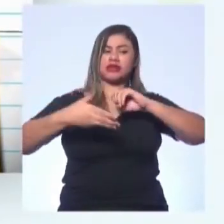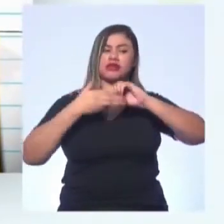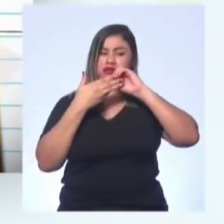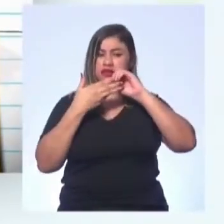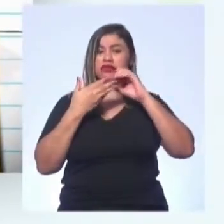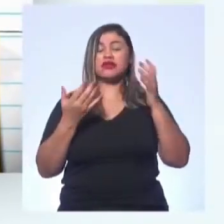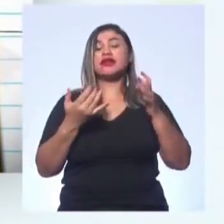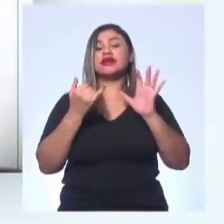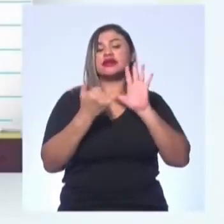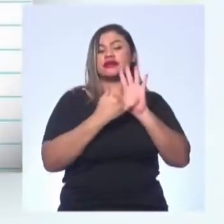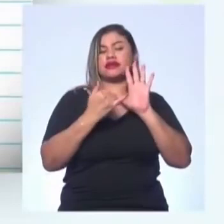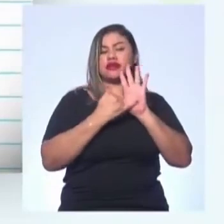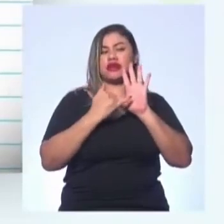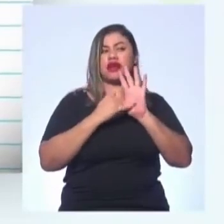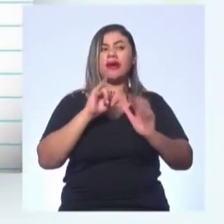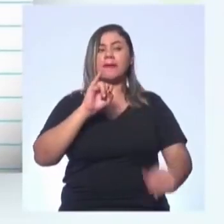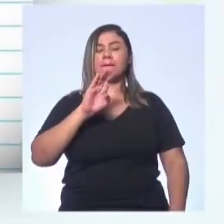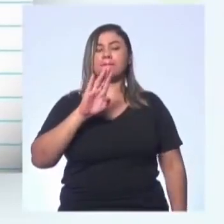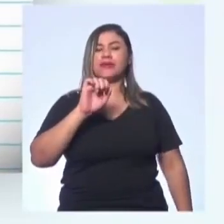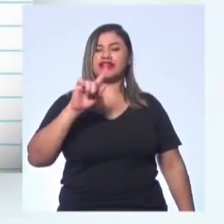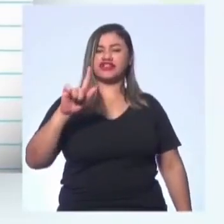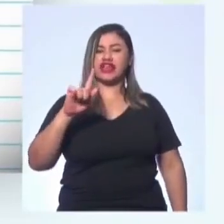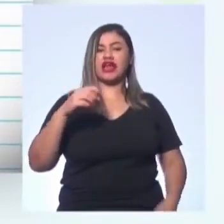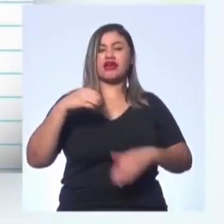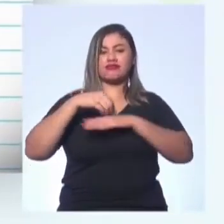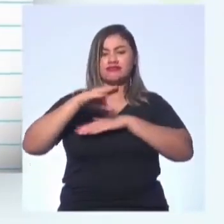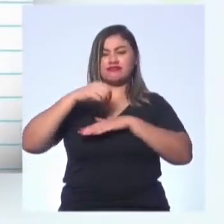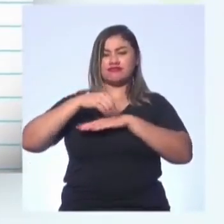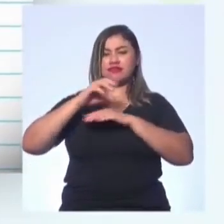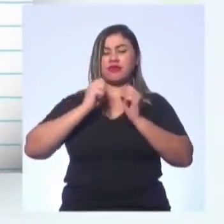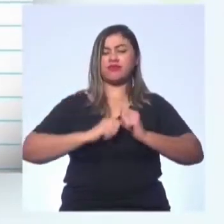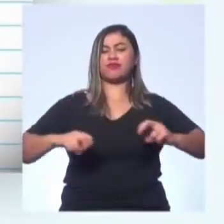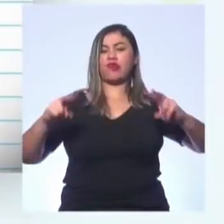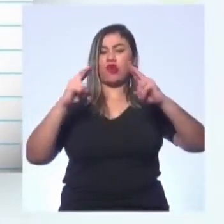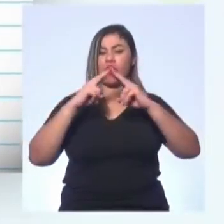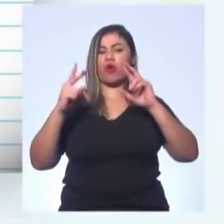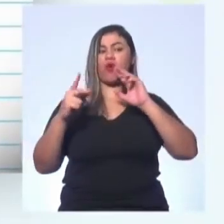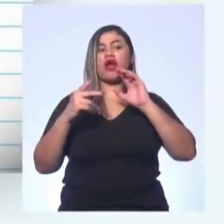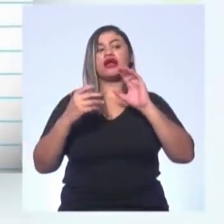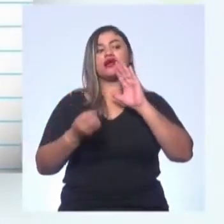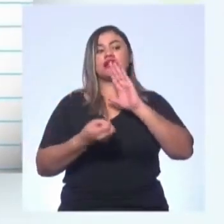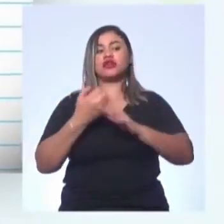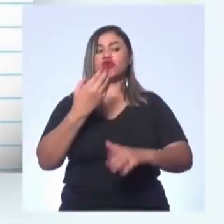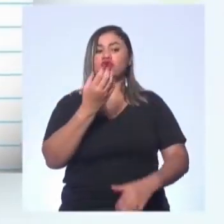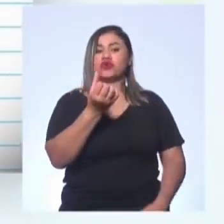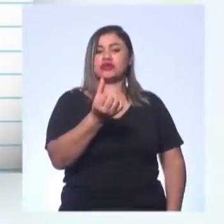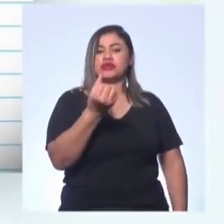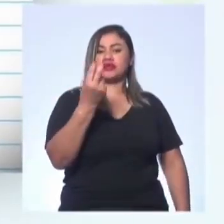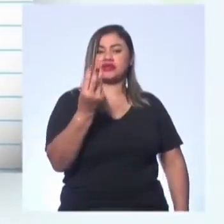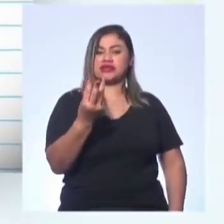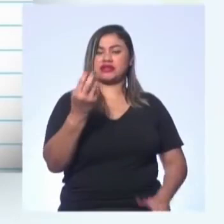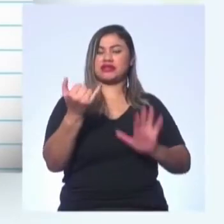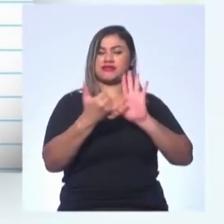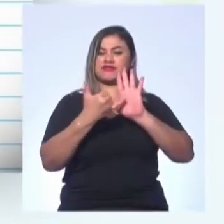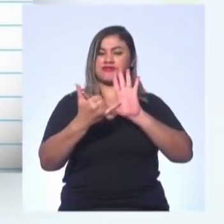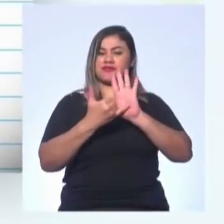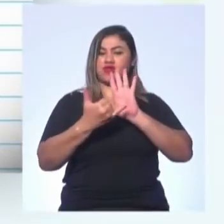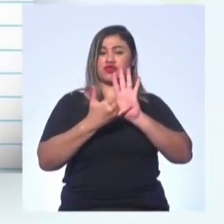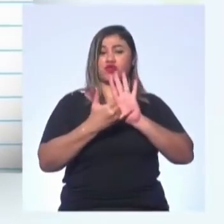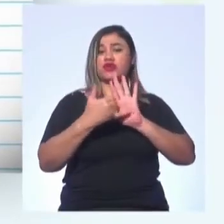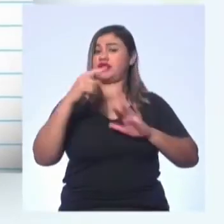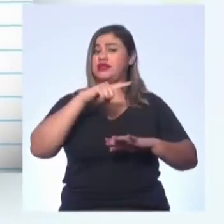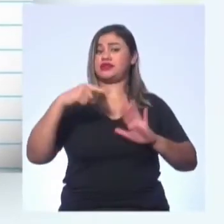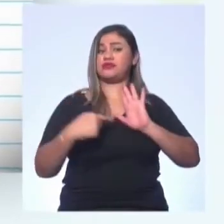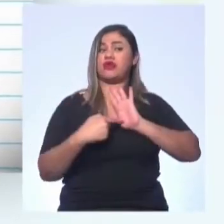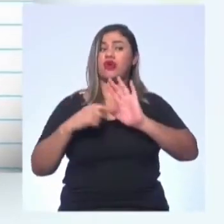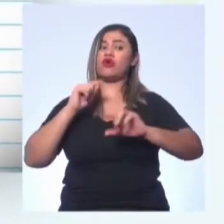IDS, o projeto do IBGE tomou como referência recomendações das Nações Unidas e elaborou 63 indicadores. Esses indicadores